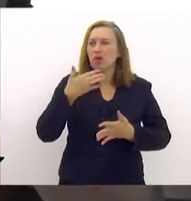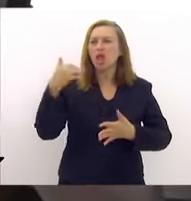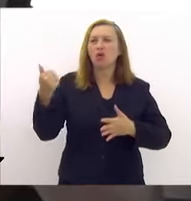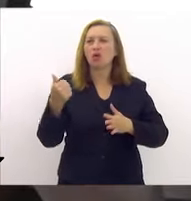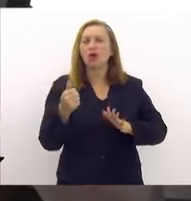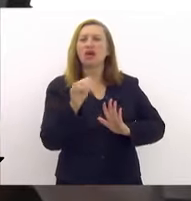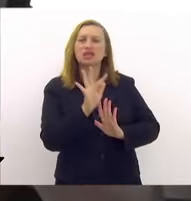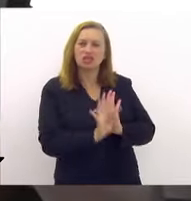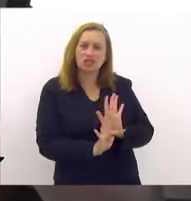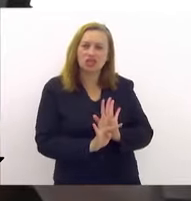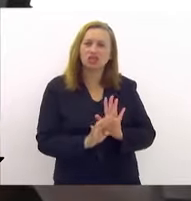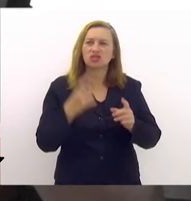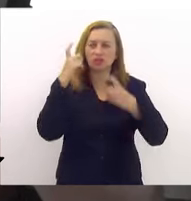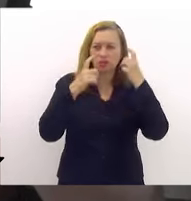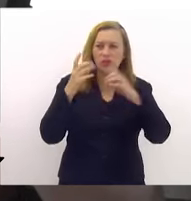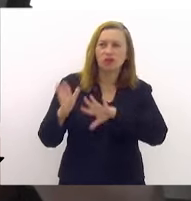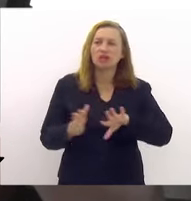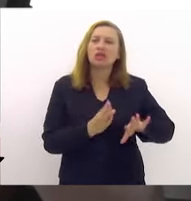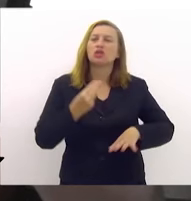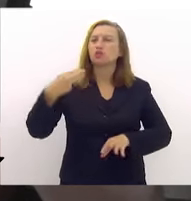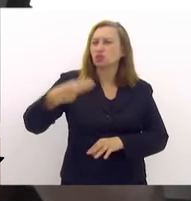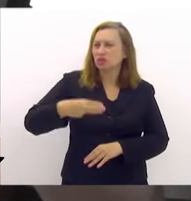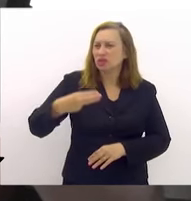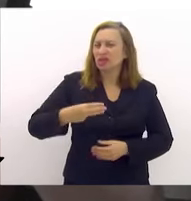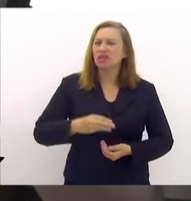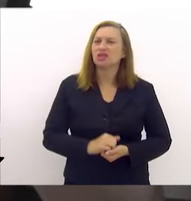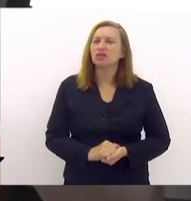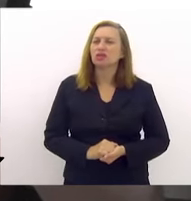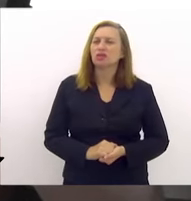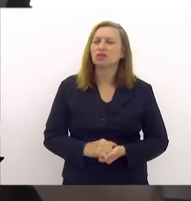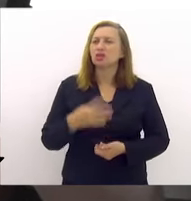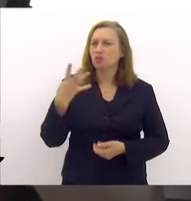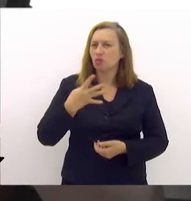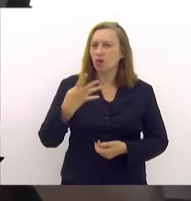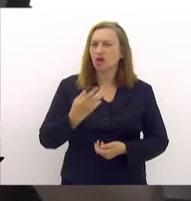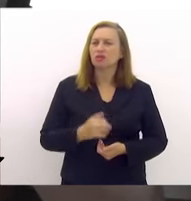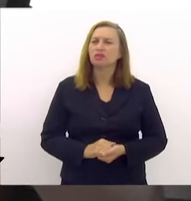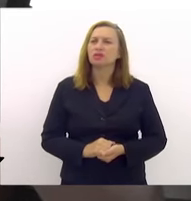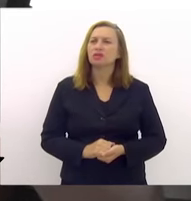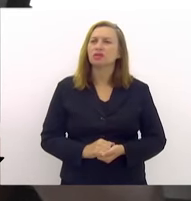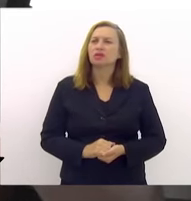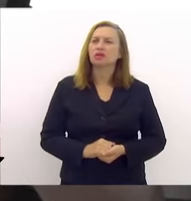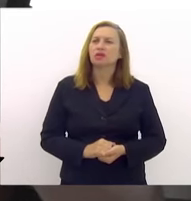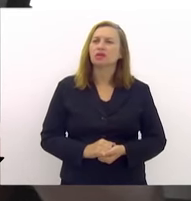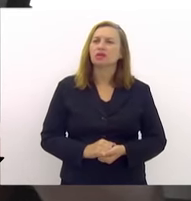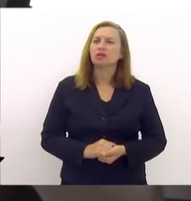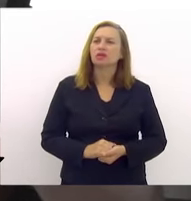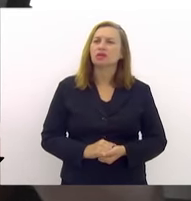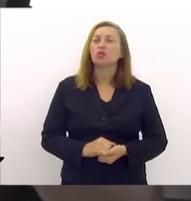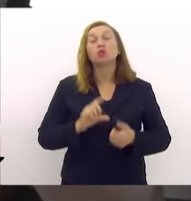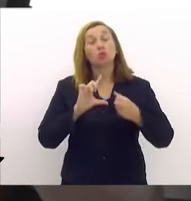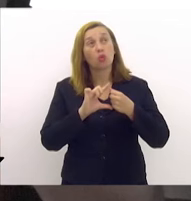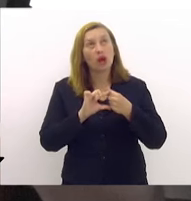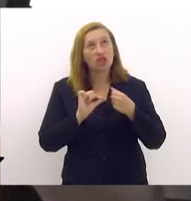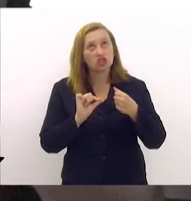essa preocupação. Aí no 3 e no 4, né? Aliás, no